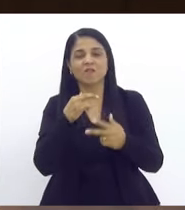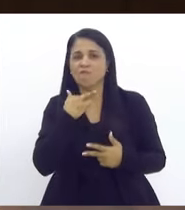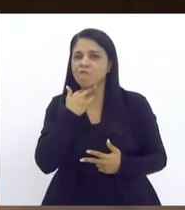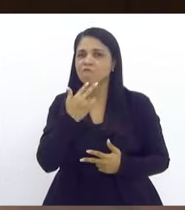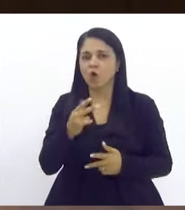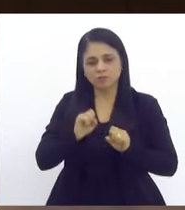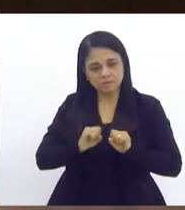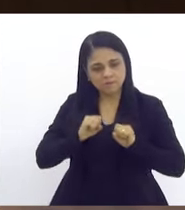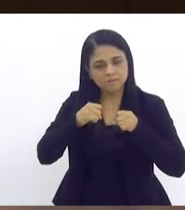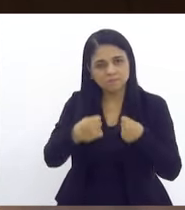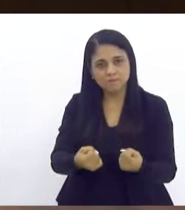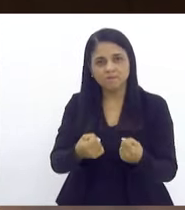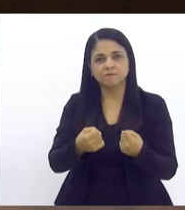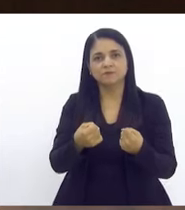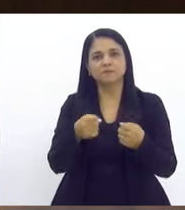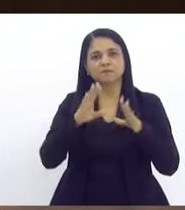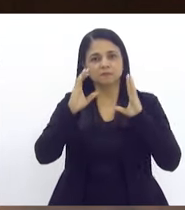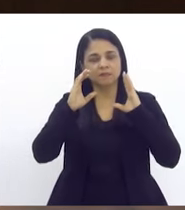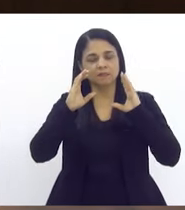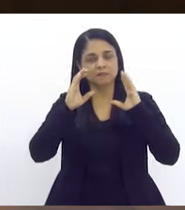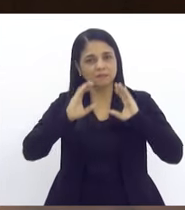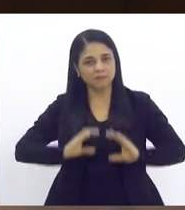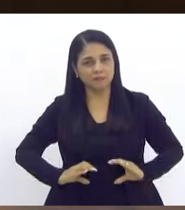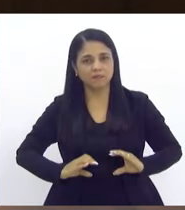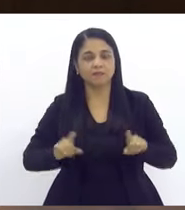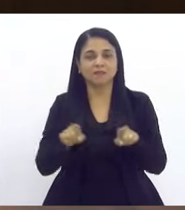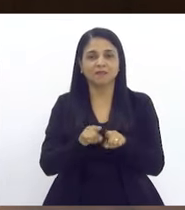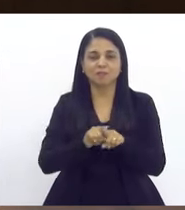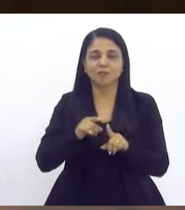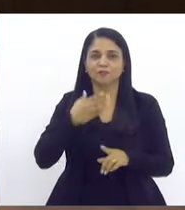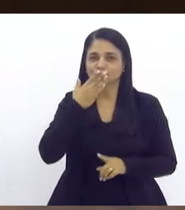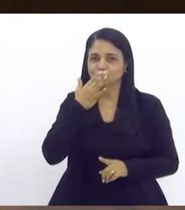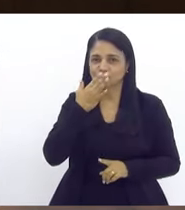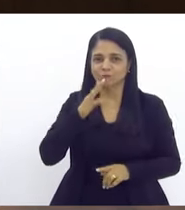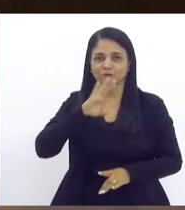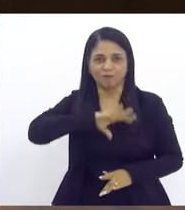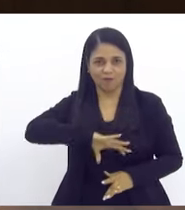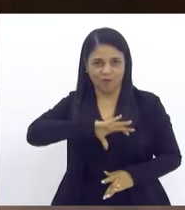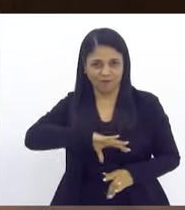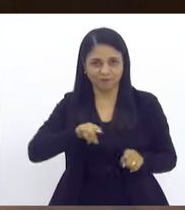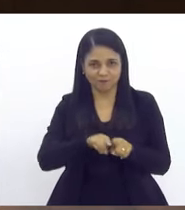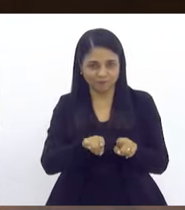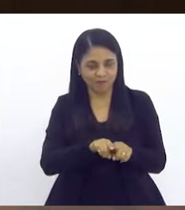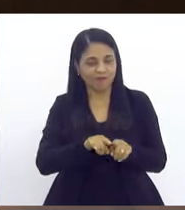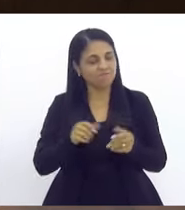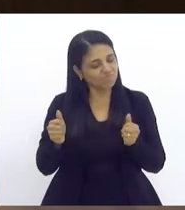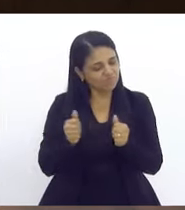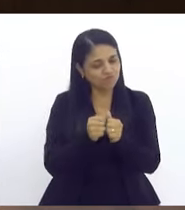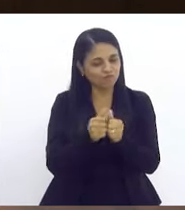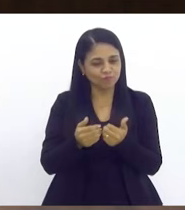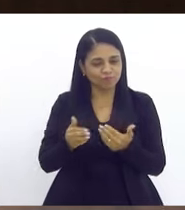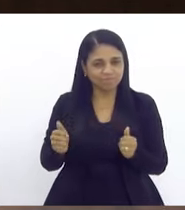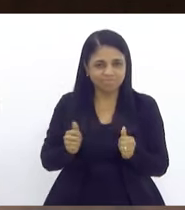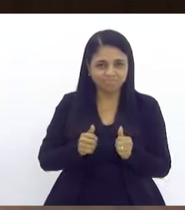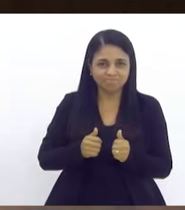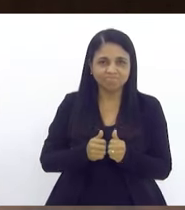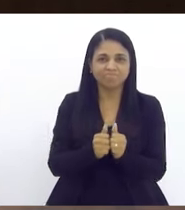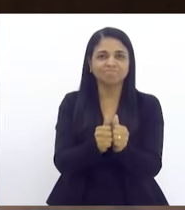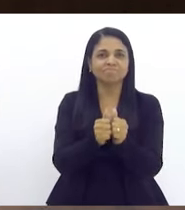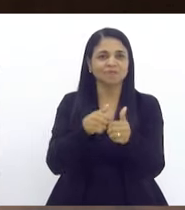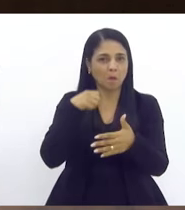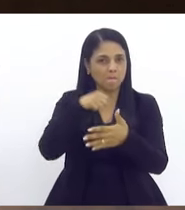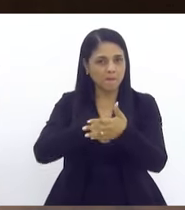em defesa da cidadania e do Vasco da Gama. E que bom poder caminhar ao seu lado, e aí daqui a pouco a gente